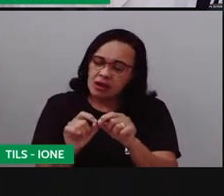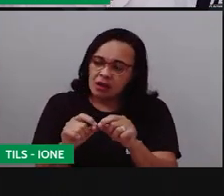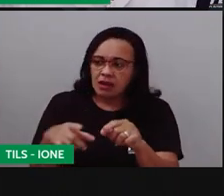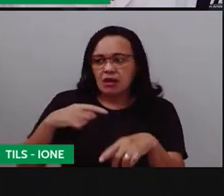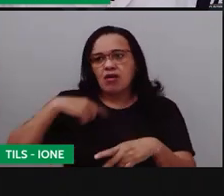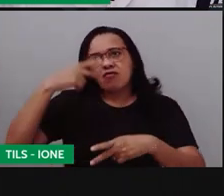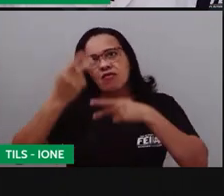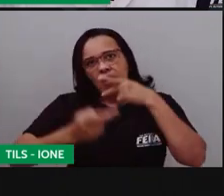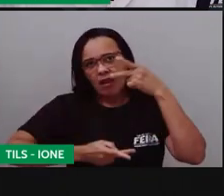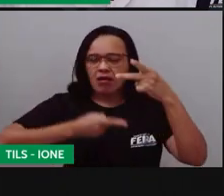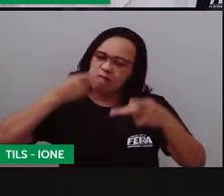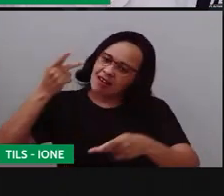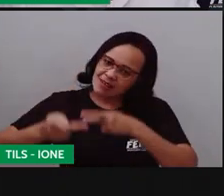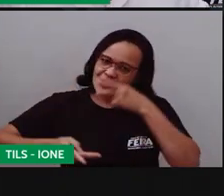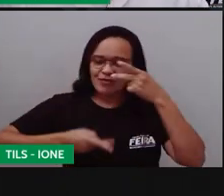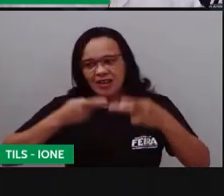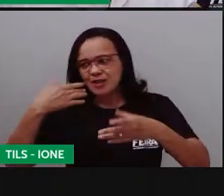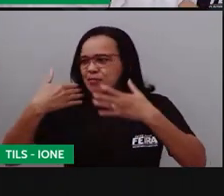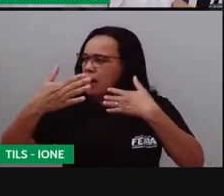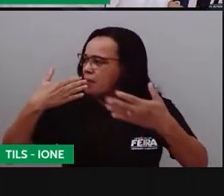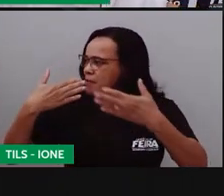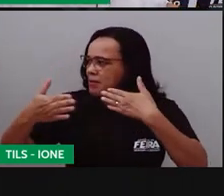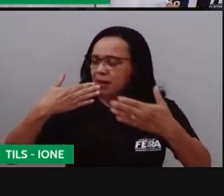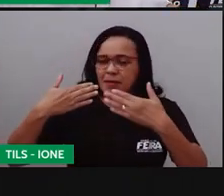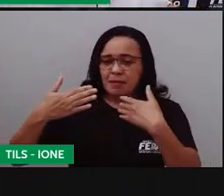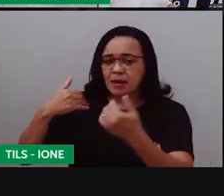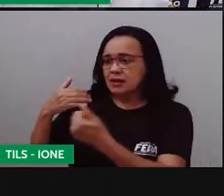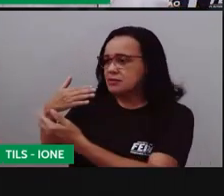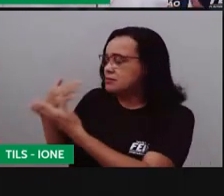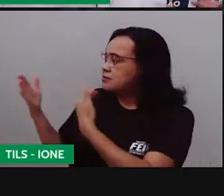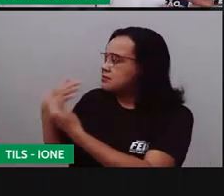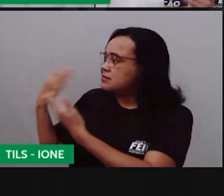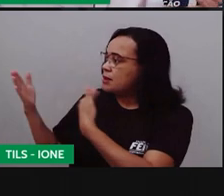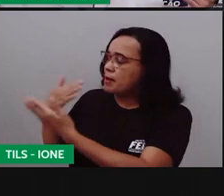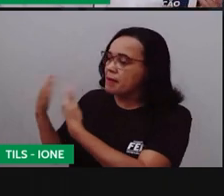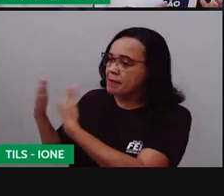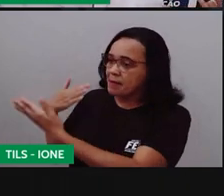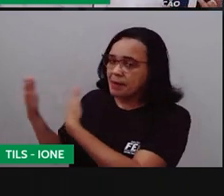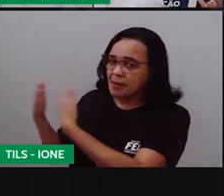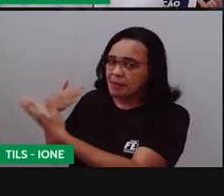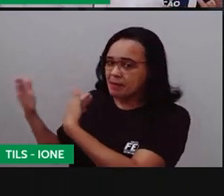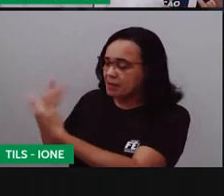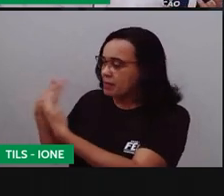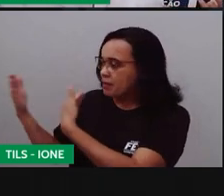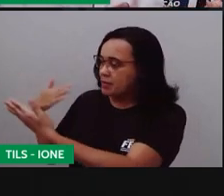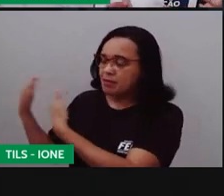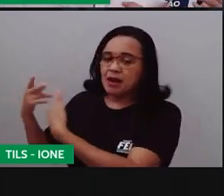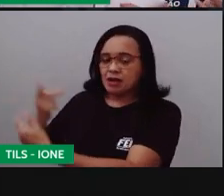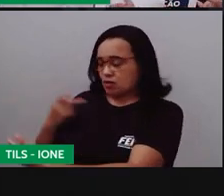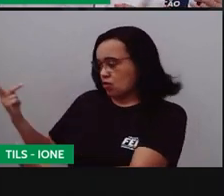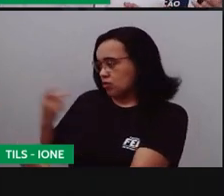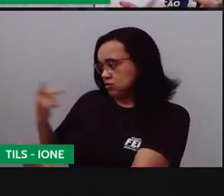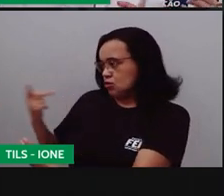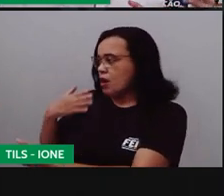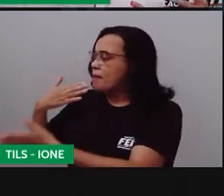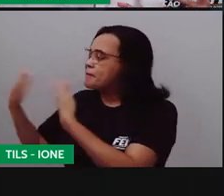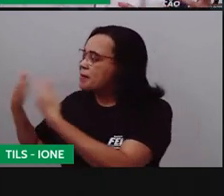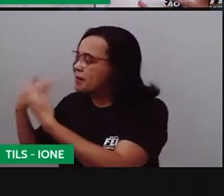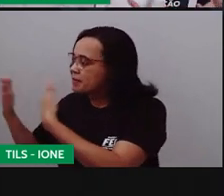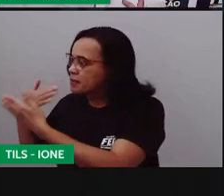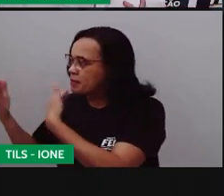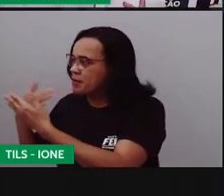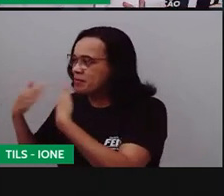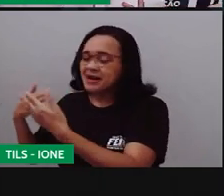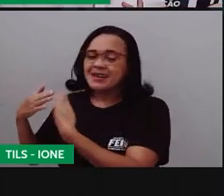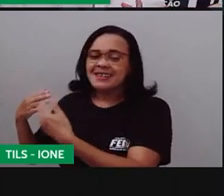com vocês, né? Mas vamos manter um diálogo aqui. Eu começo a conversar com Ione, certo? E nós estamos falando que Anderson